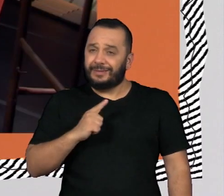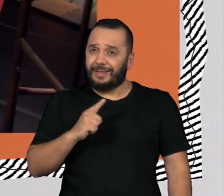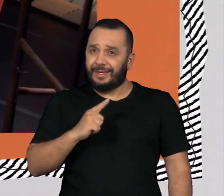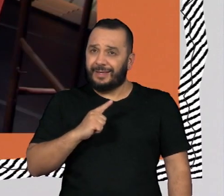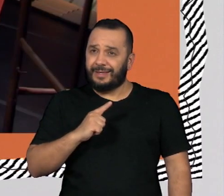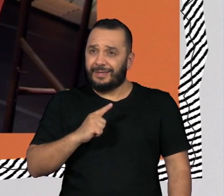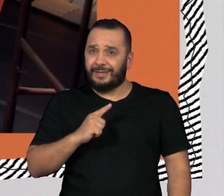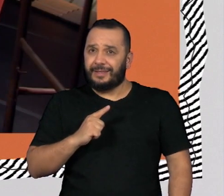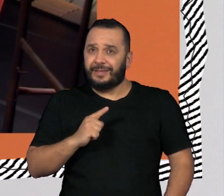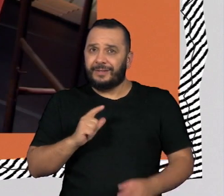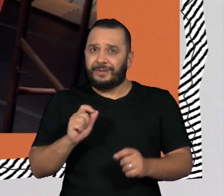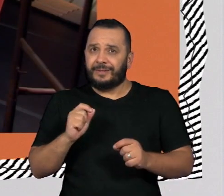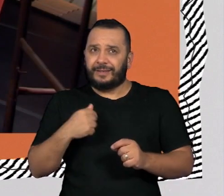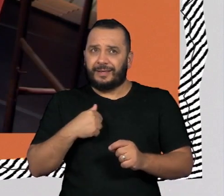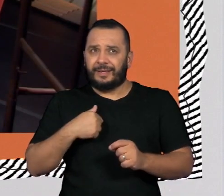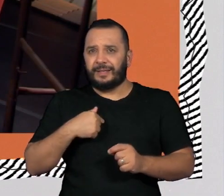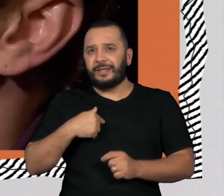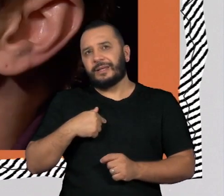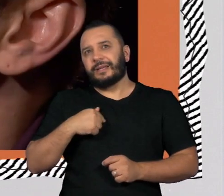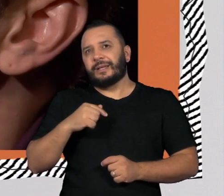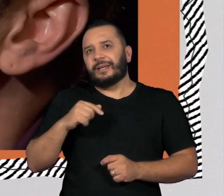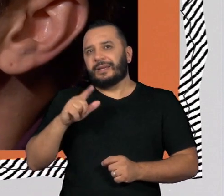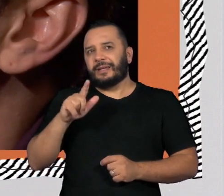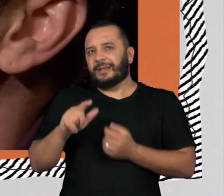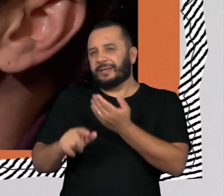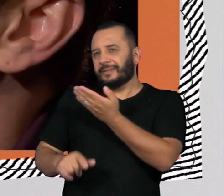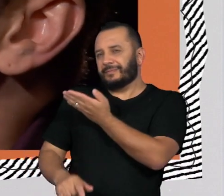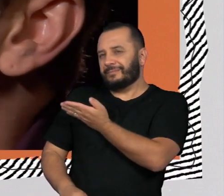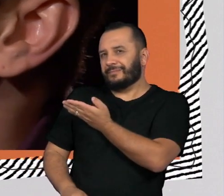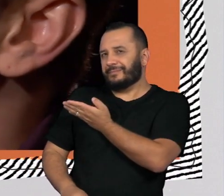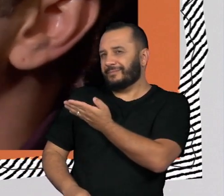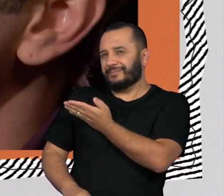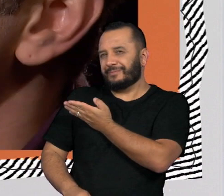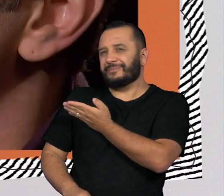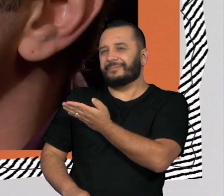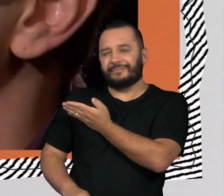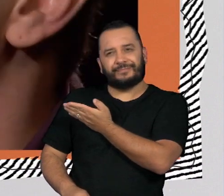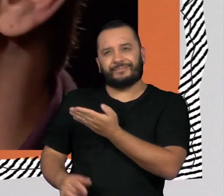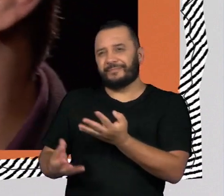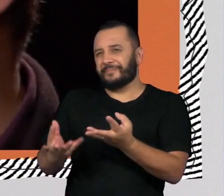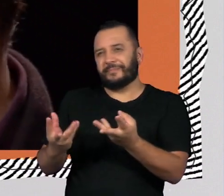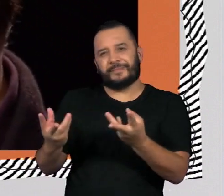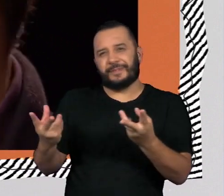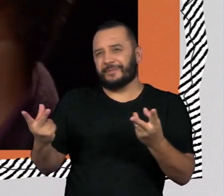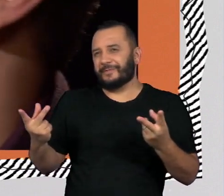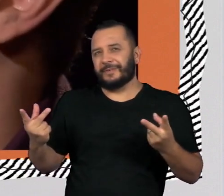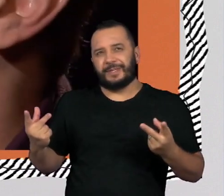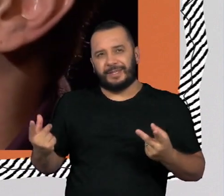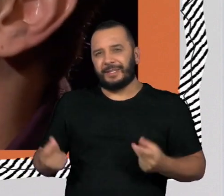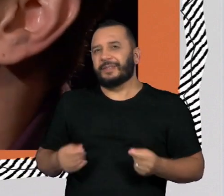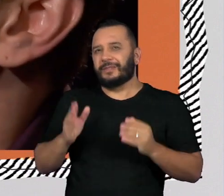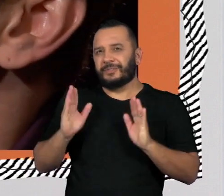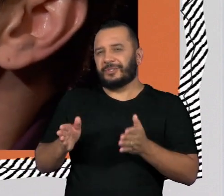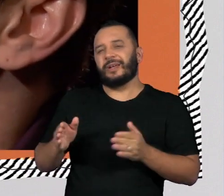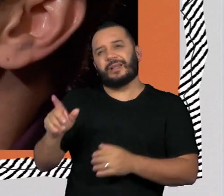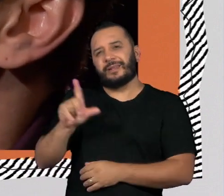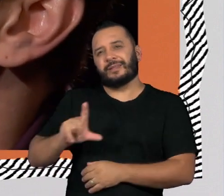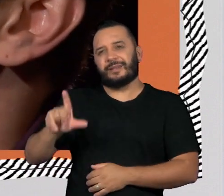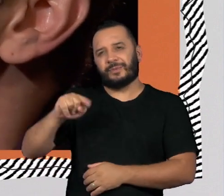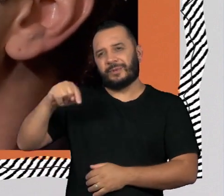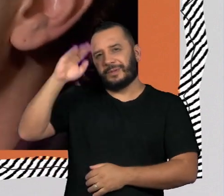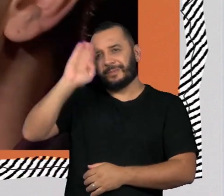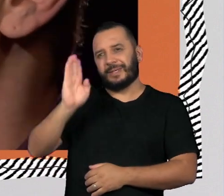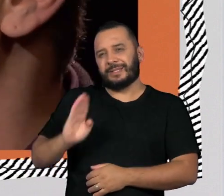acho que é incontornável é Grande Sertão Veredas. É uma obra-prima da literatura universal, né? Nem da literatura